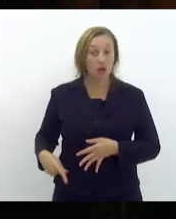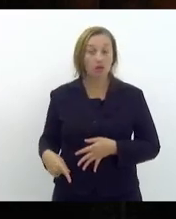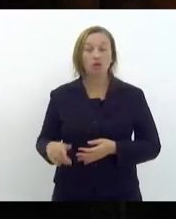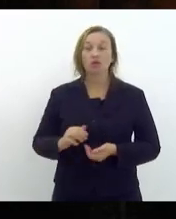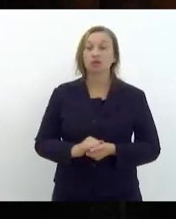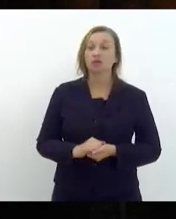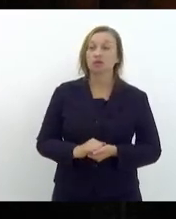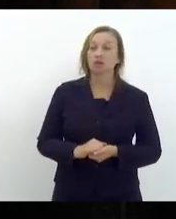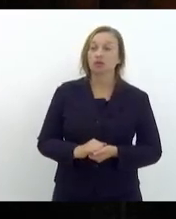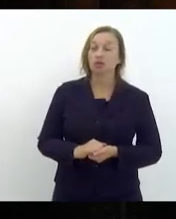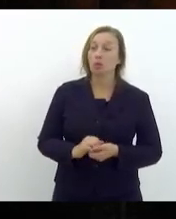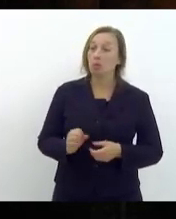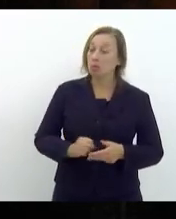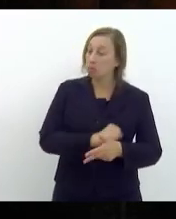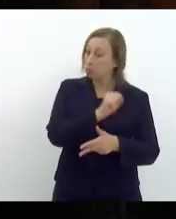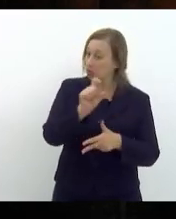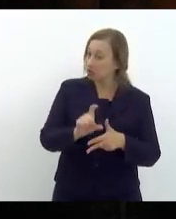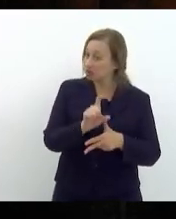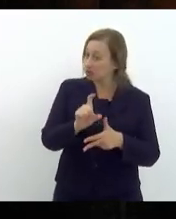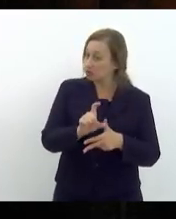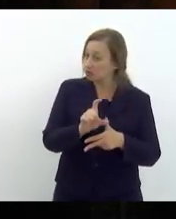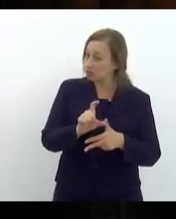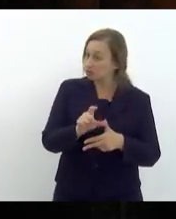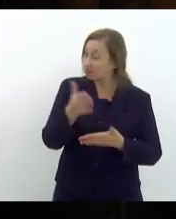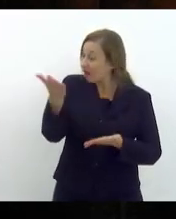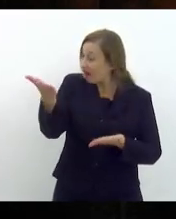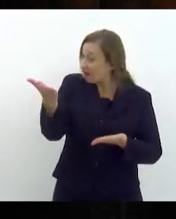previsões são do Poder Executivo